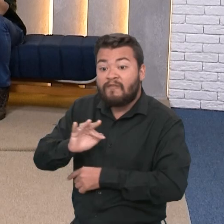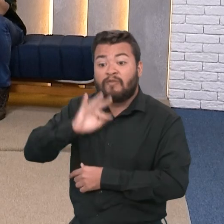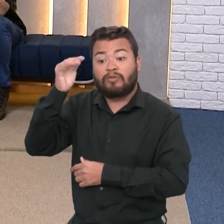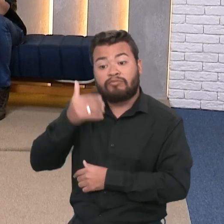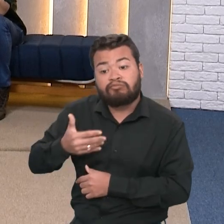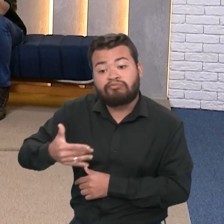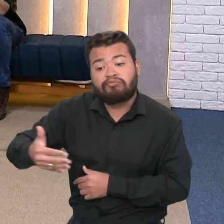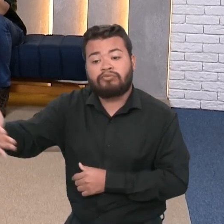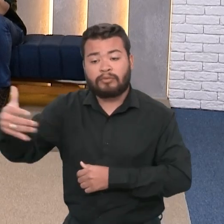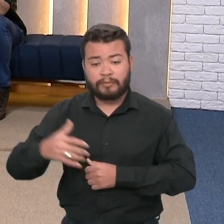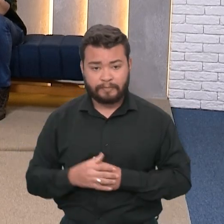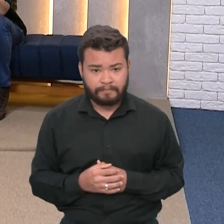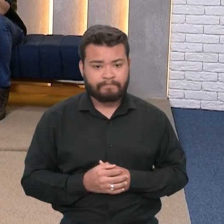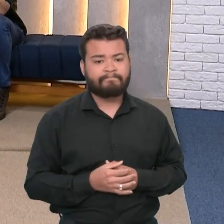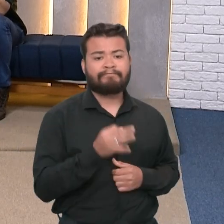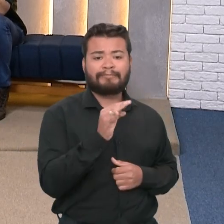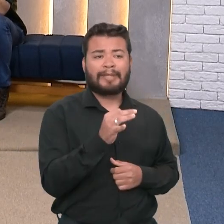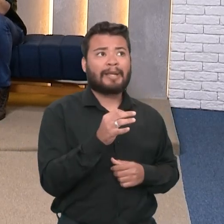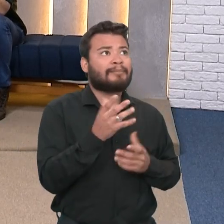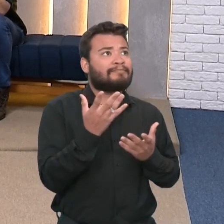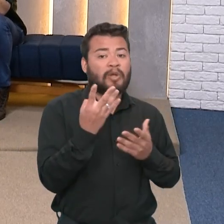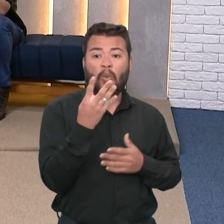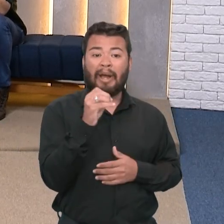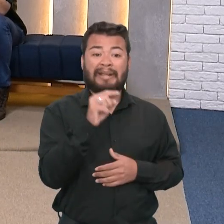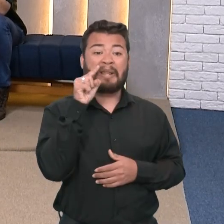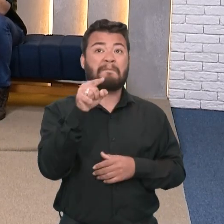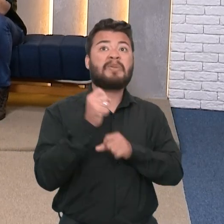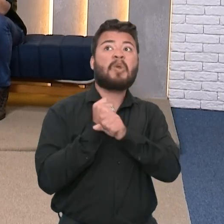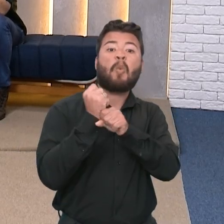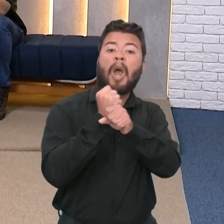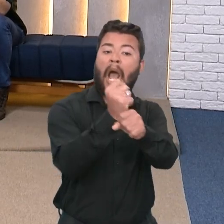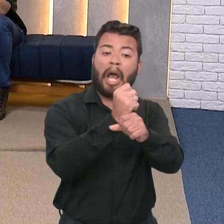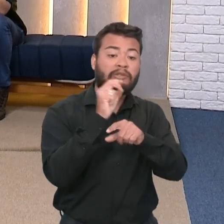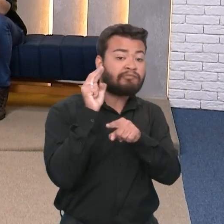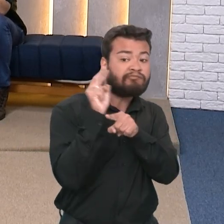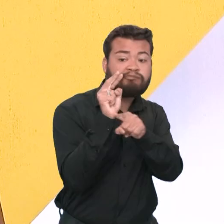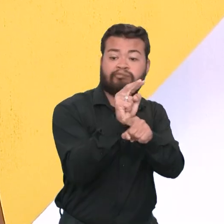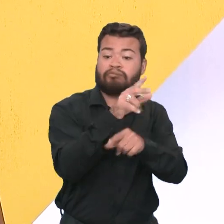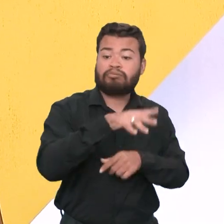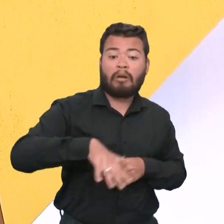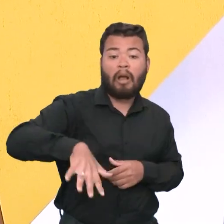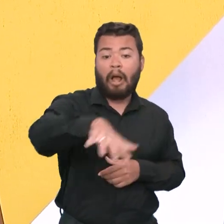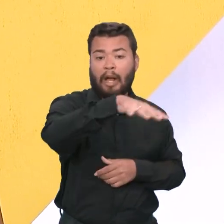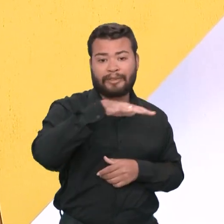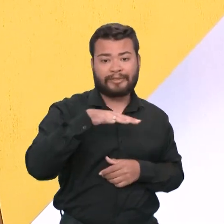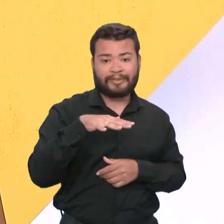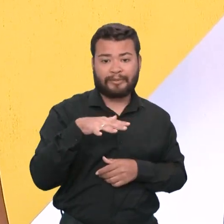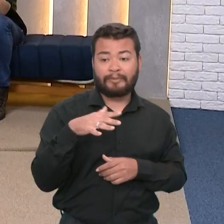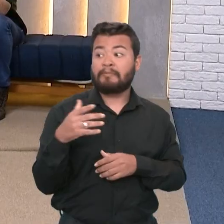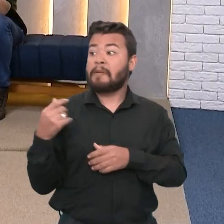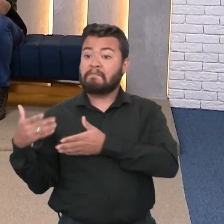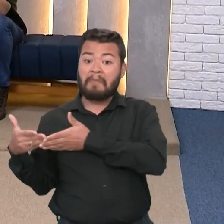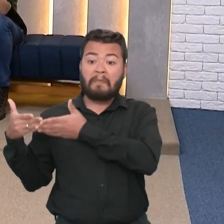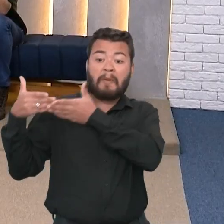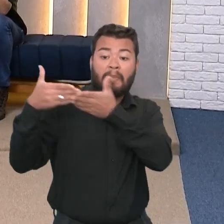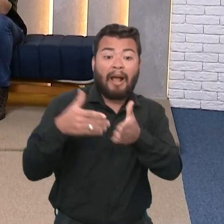mil anos administrando um continente, né? Antes da exploração, assim. E isso é tão doido, porque a